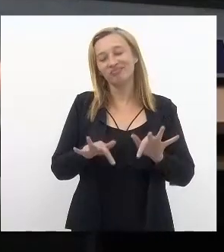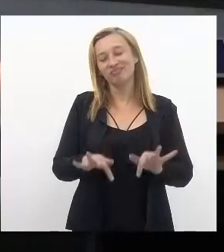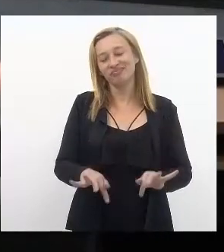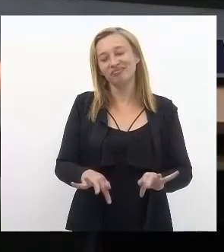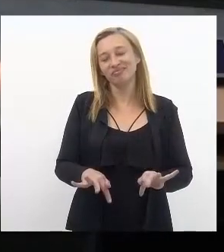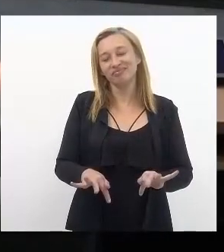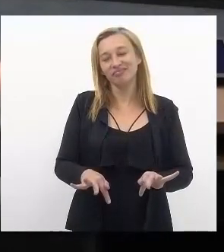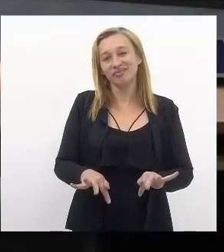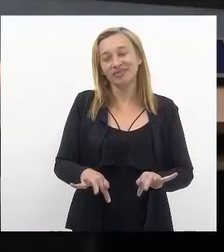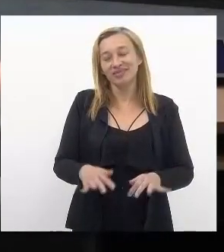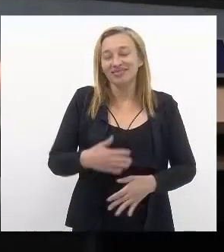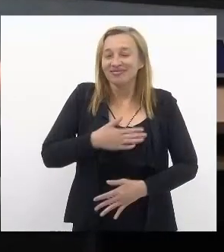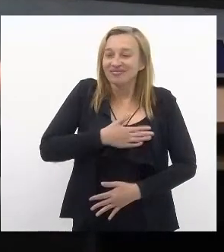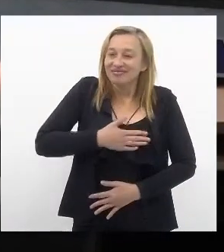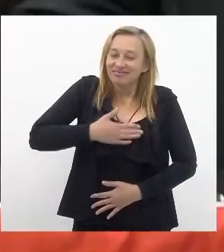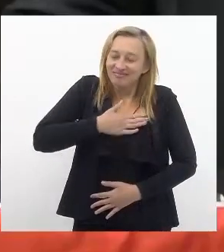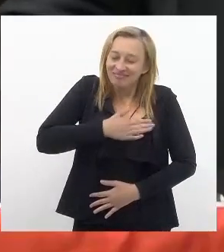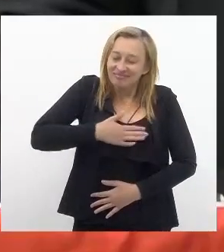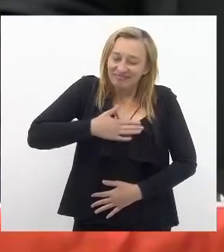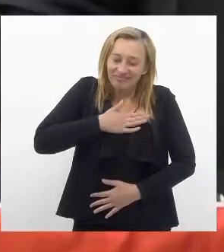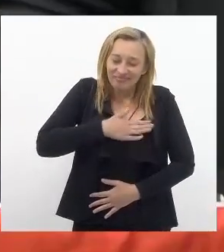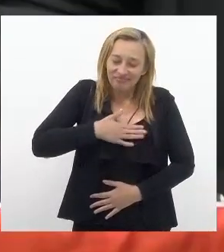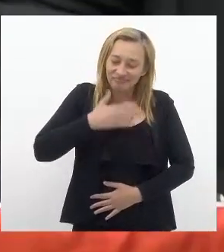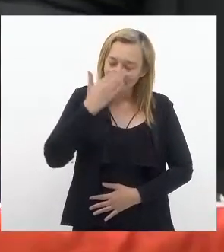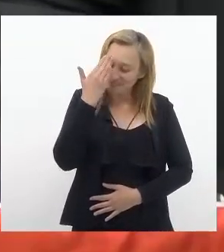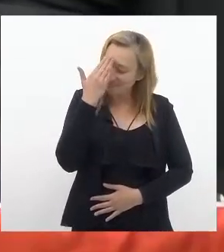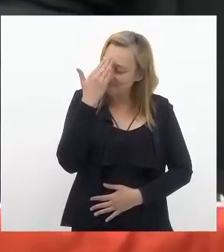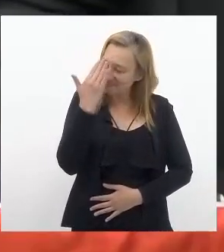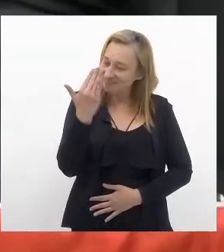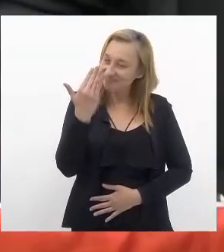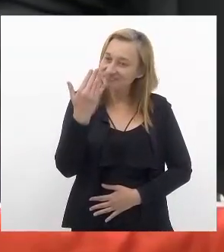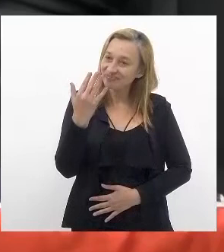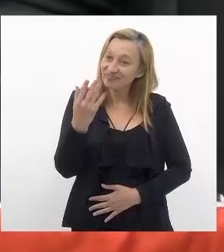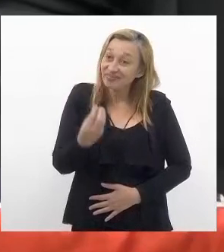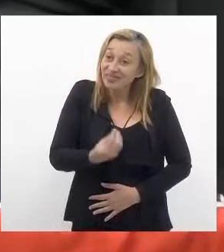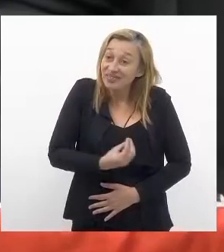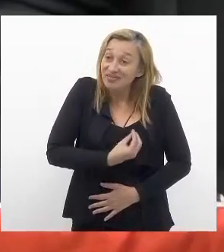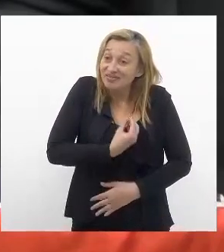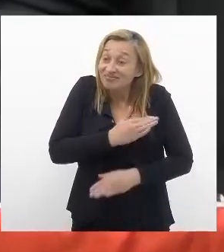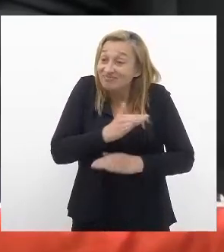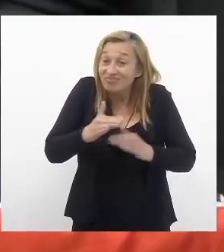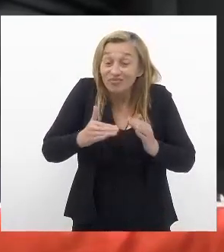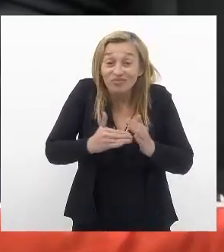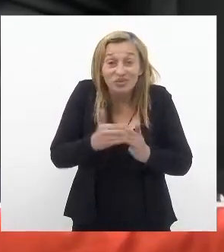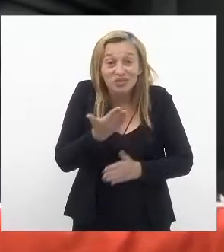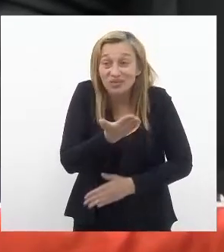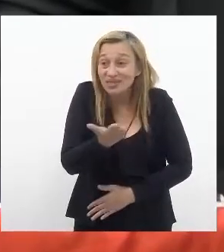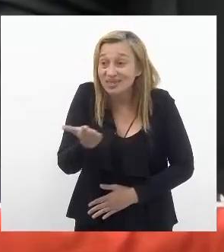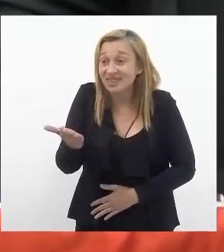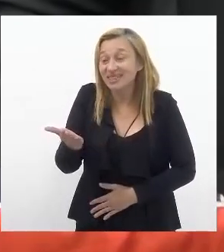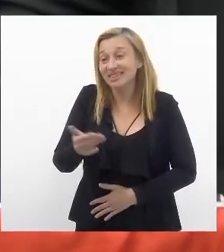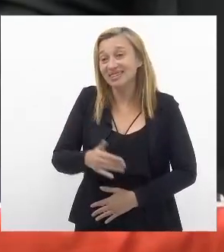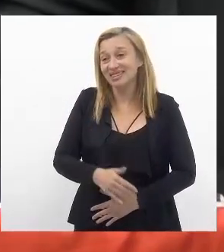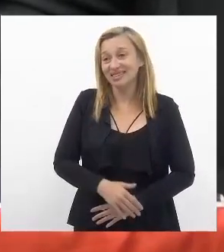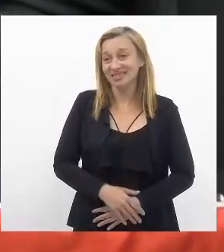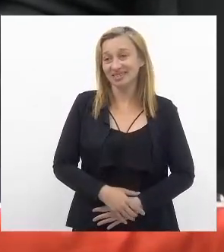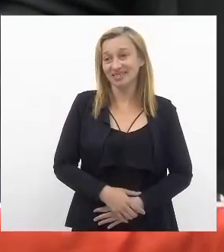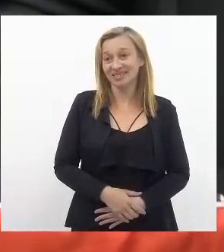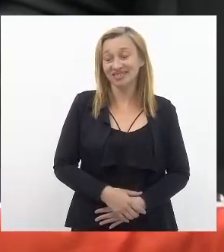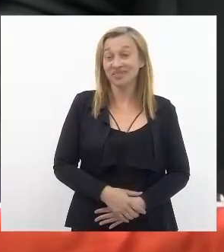Finalizando, gostaria de agradecer a presença de todos e todas